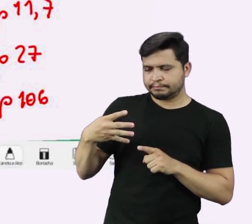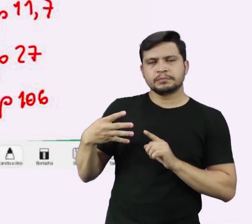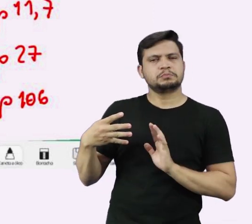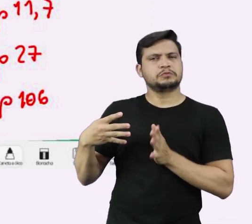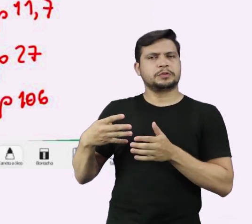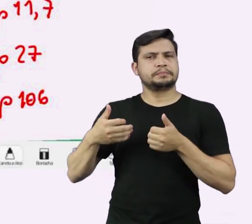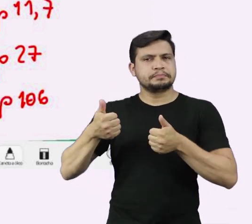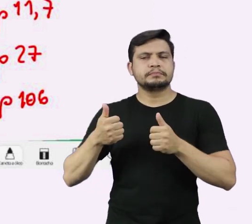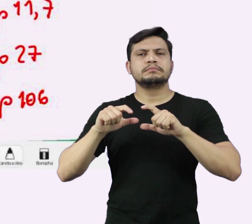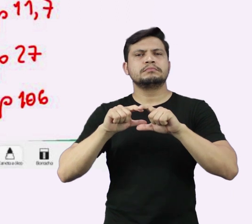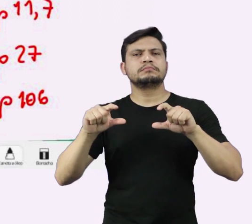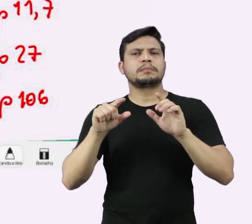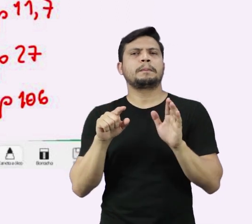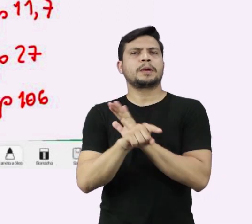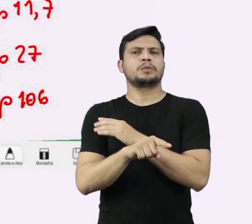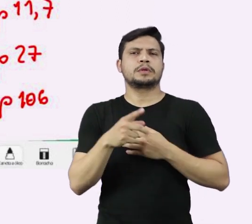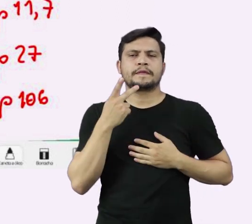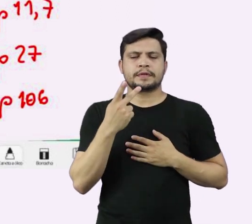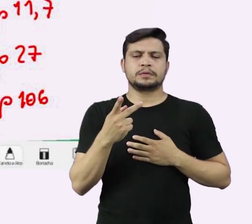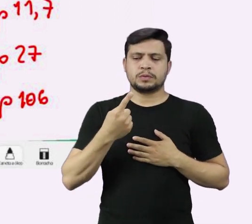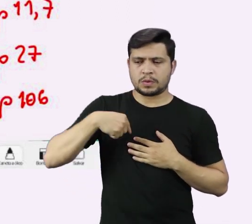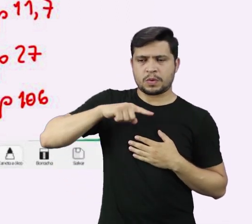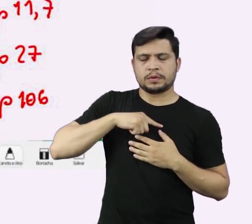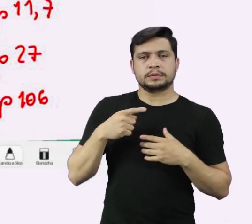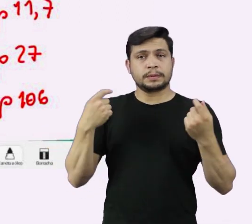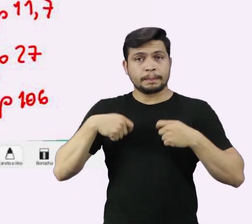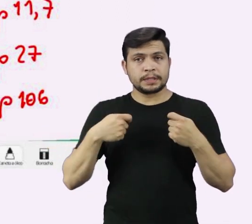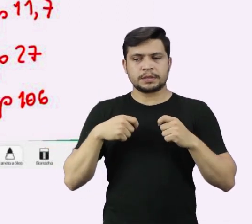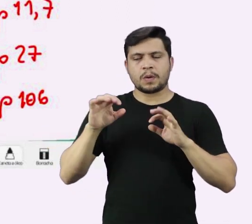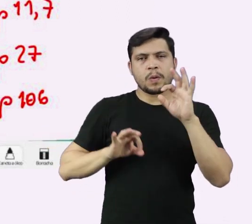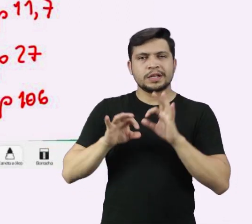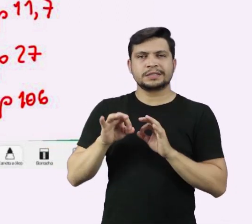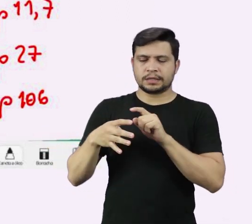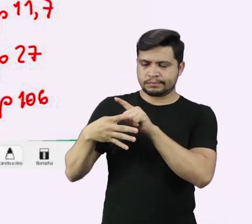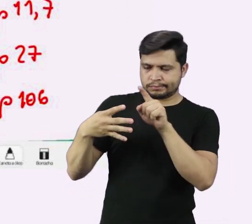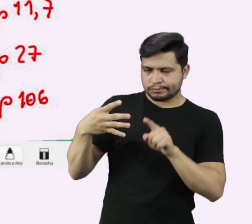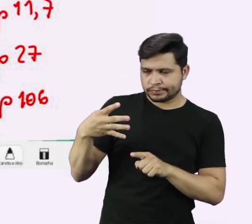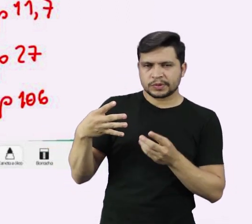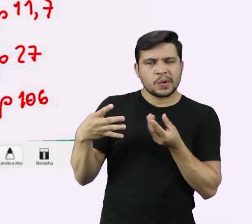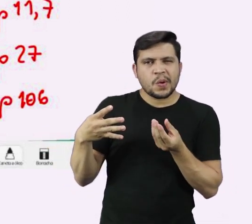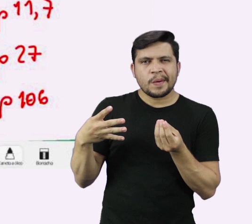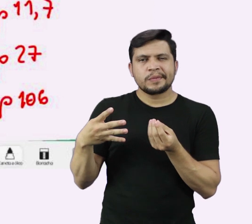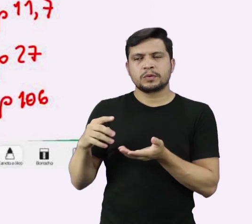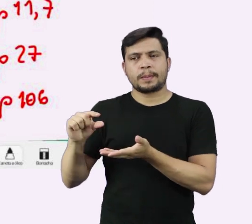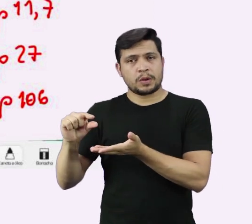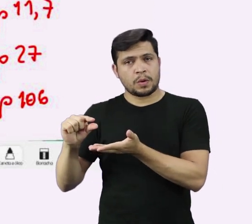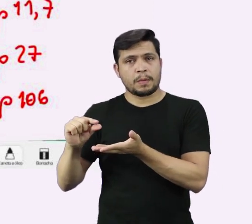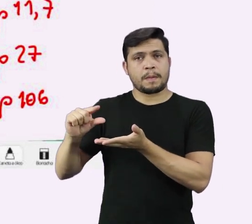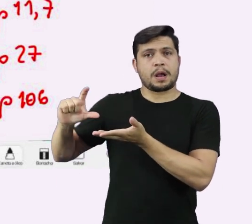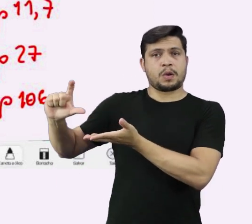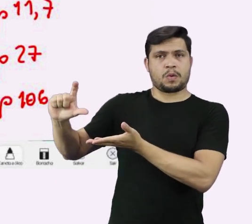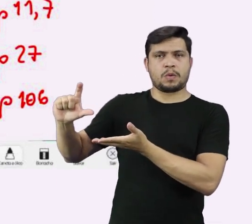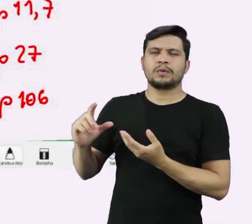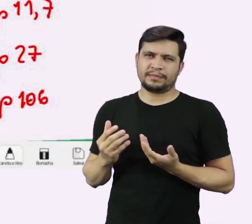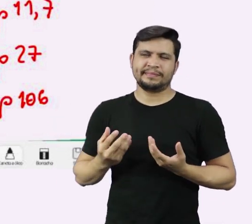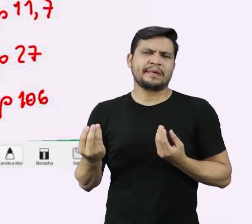ordem crescente, ou seja, da menor para maior. E aí eu tenho uma das opções aqui, no caso, correta. Aqui a gente só precisa